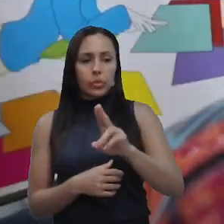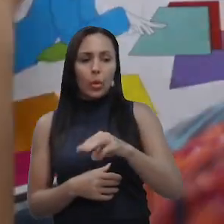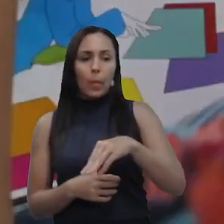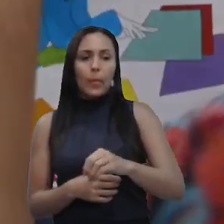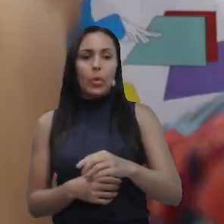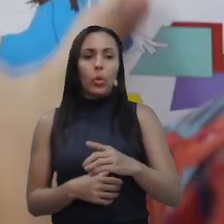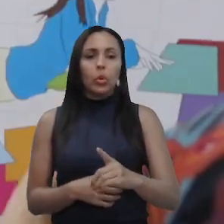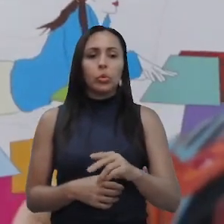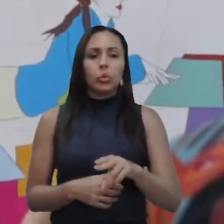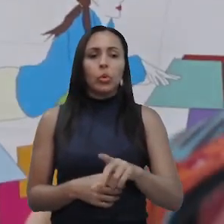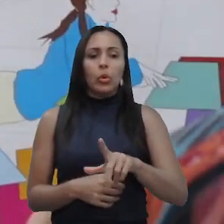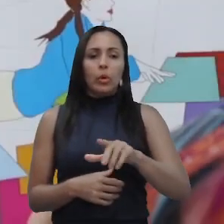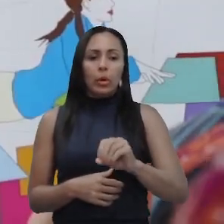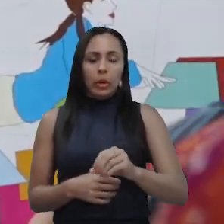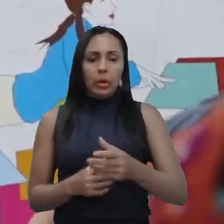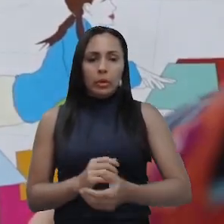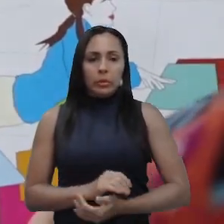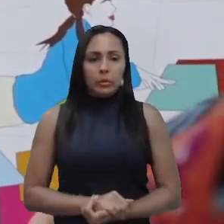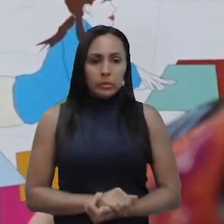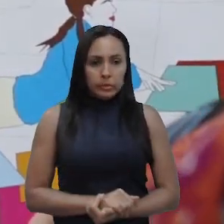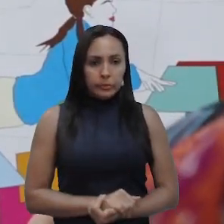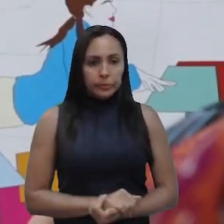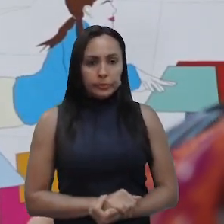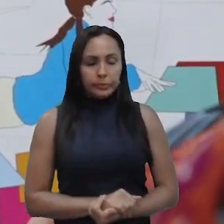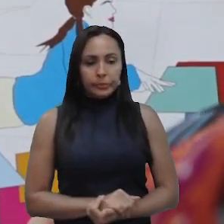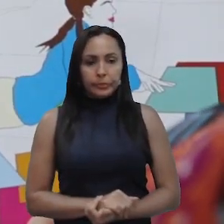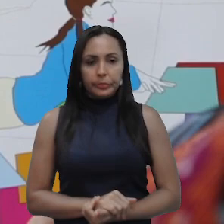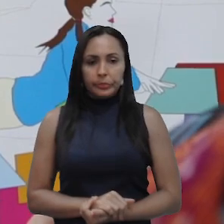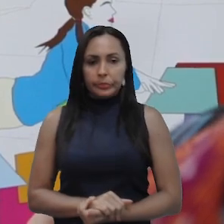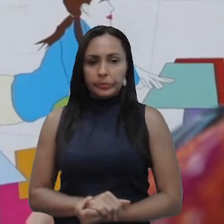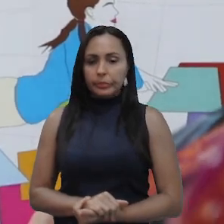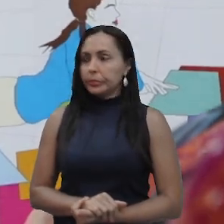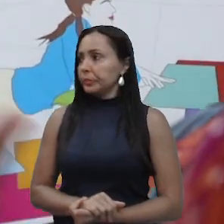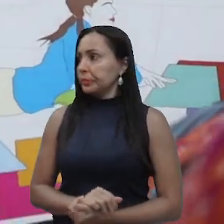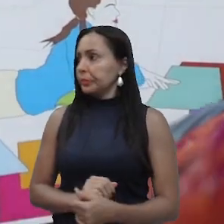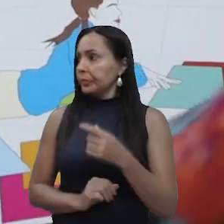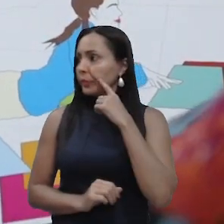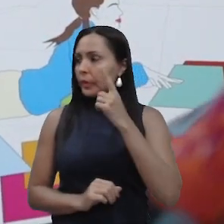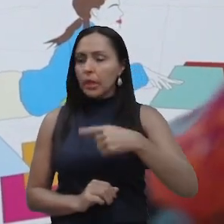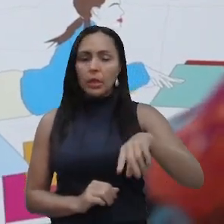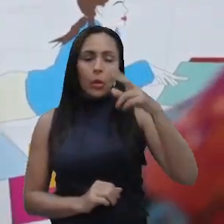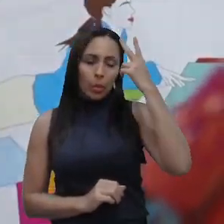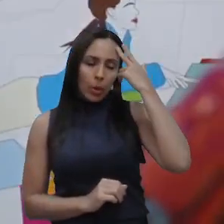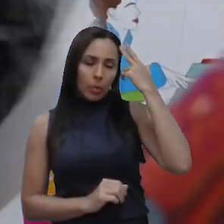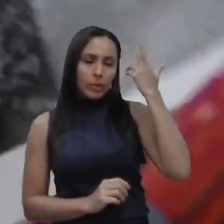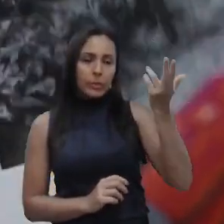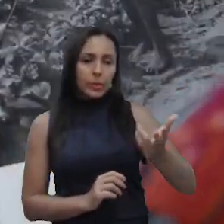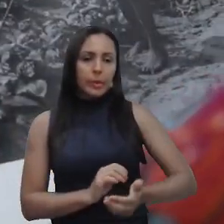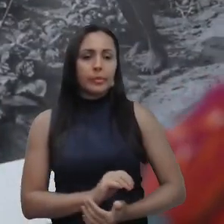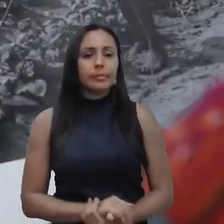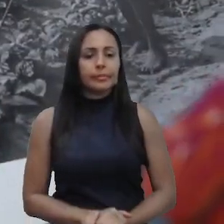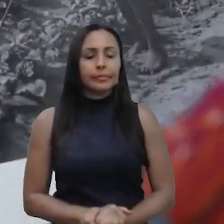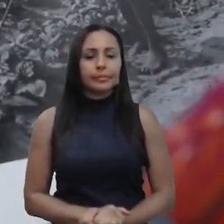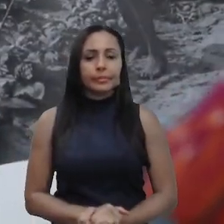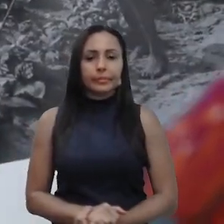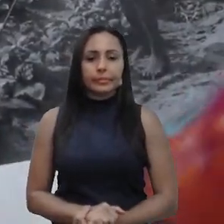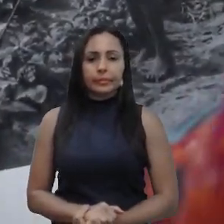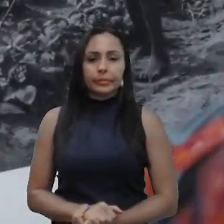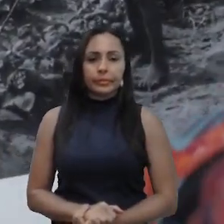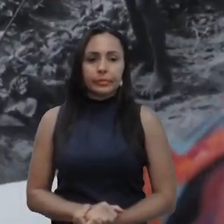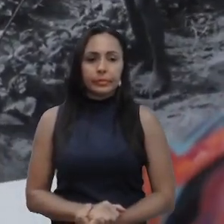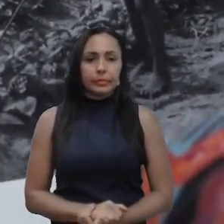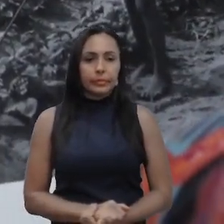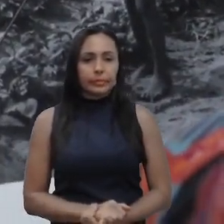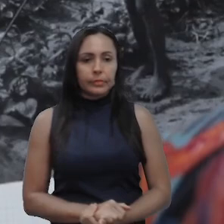outros momentos é só um grid retangular, né? Um grid normal mesmo, o mais conceitual que a gente conhece. Em